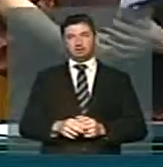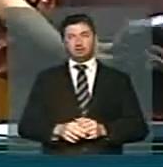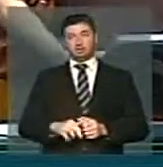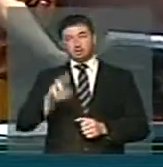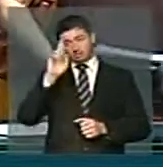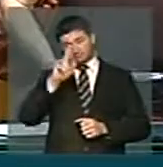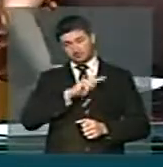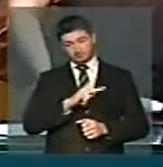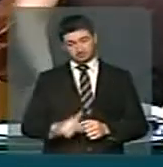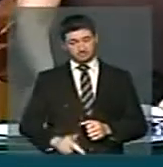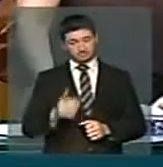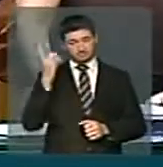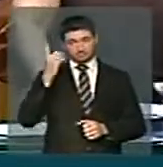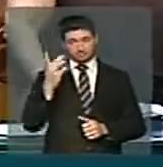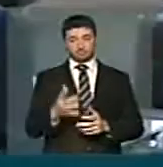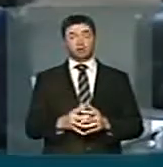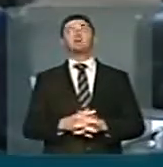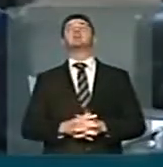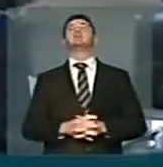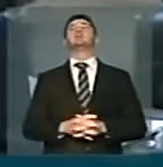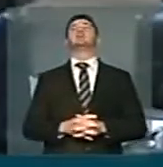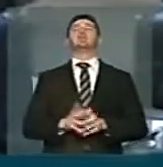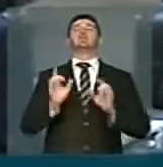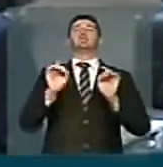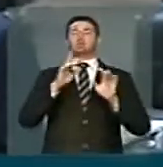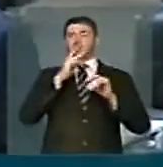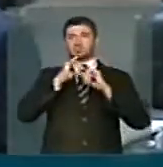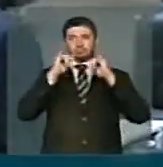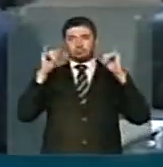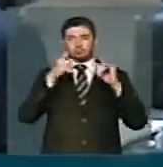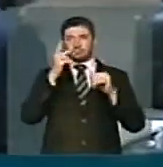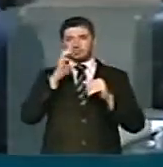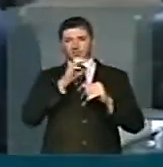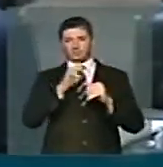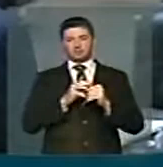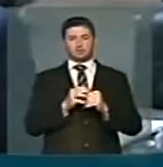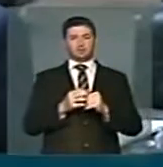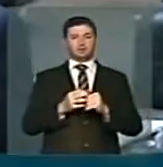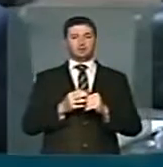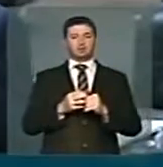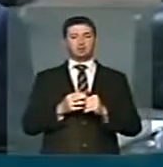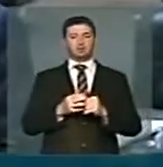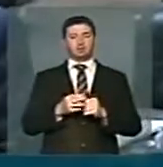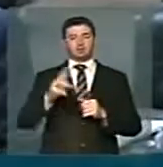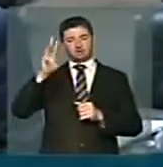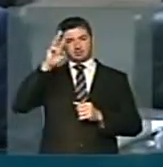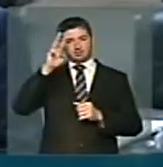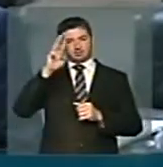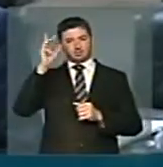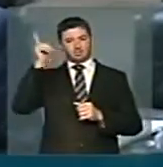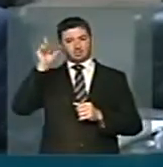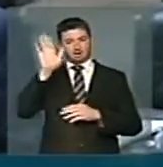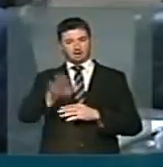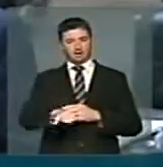Senhor presidente, senhoras e senhores deputados, só para fazer uma comunicação, que na tarde da última